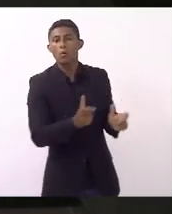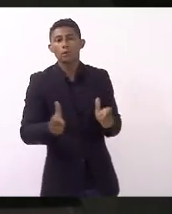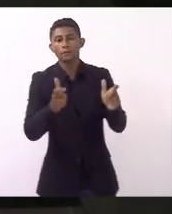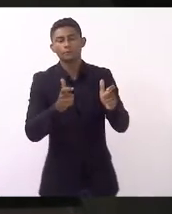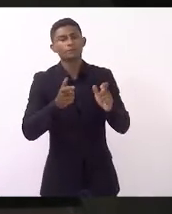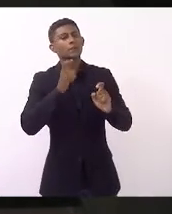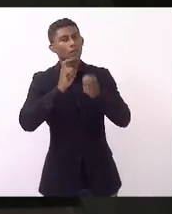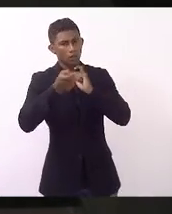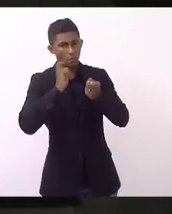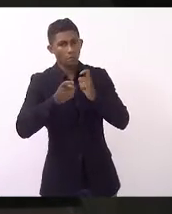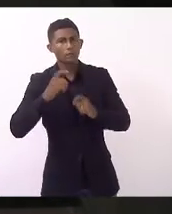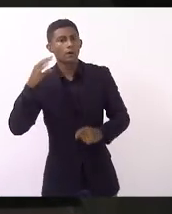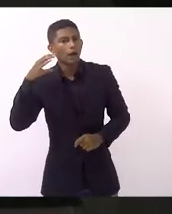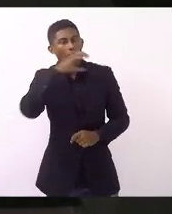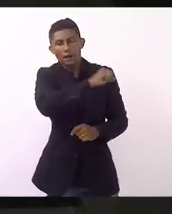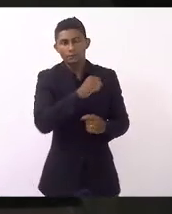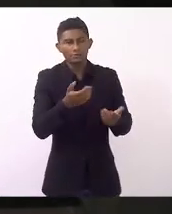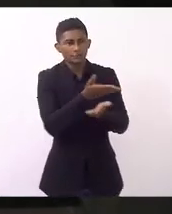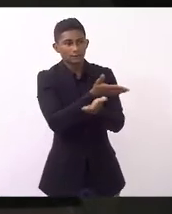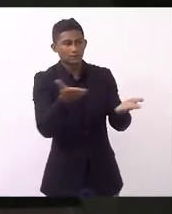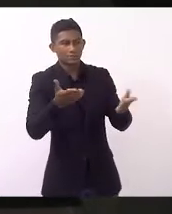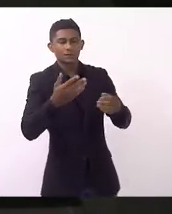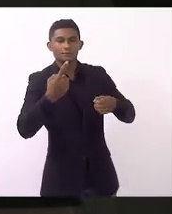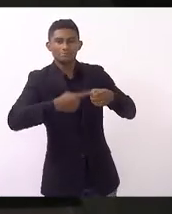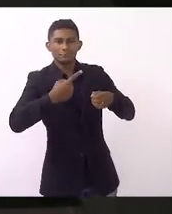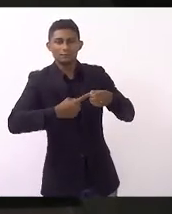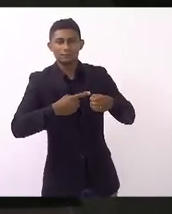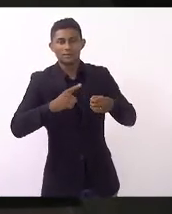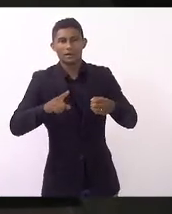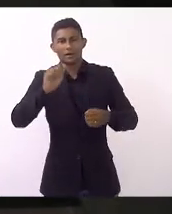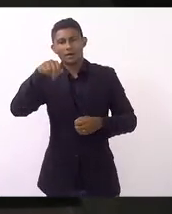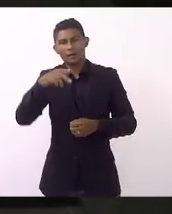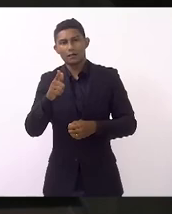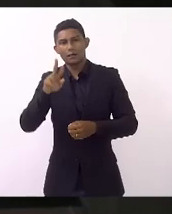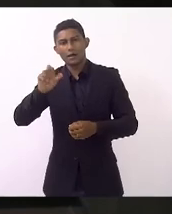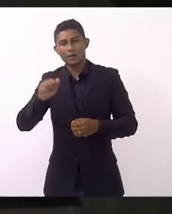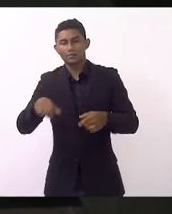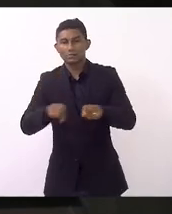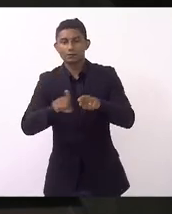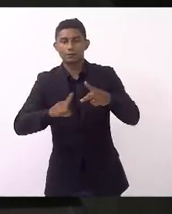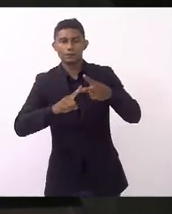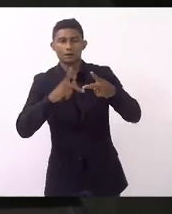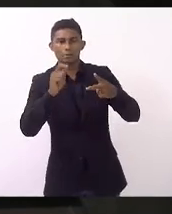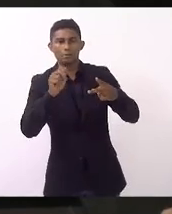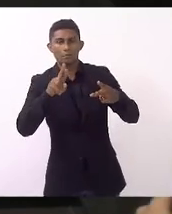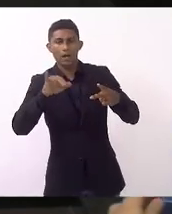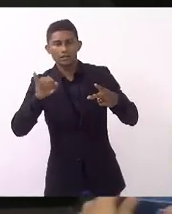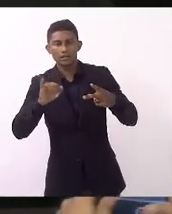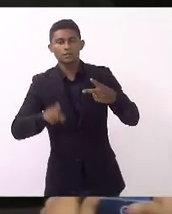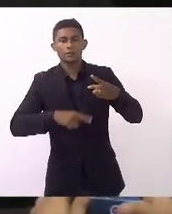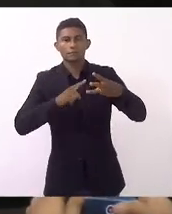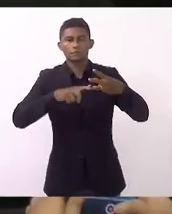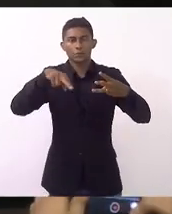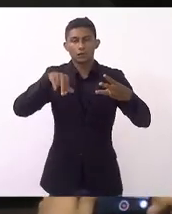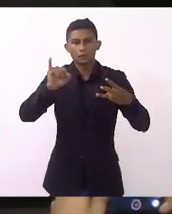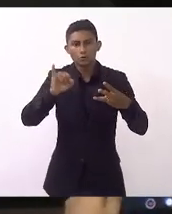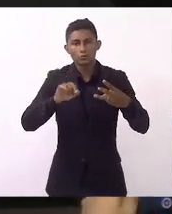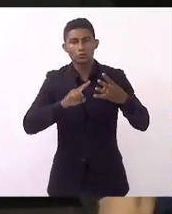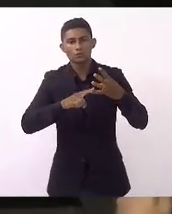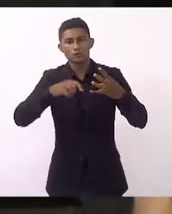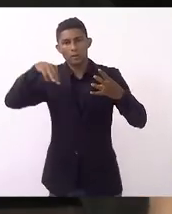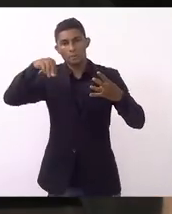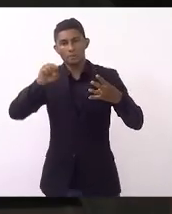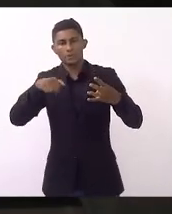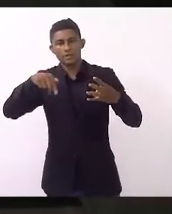solidarizando com os municípios de Angra e de Paraty, com as suas populações, com Nova Iguaçu, com Caxias, com Mesquita,